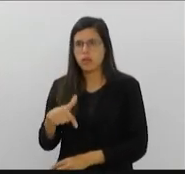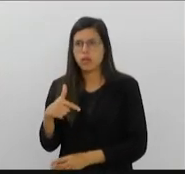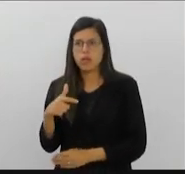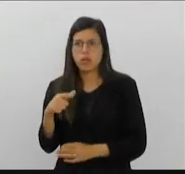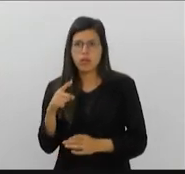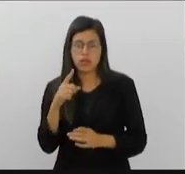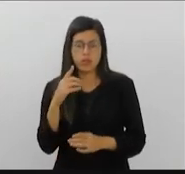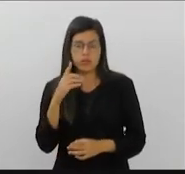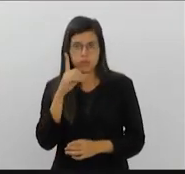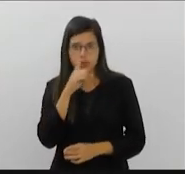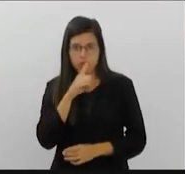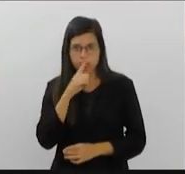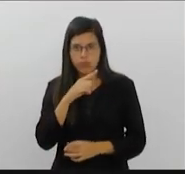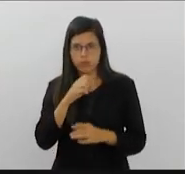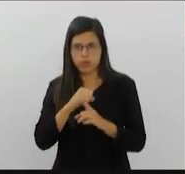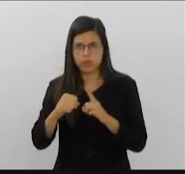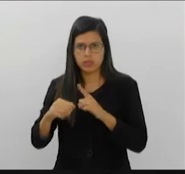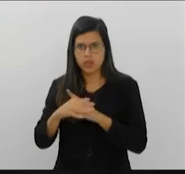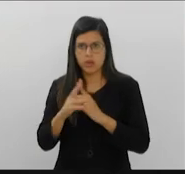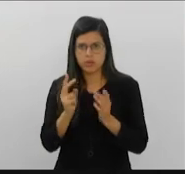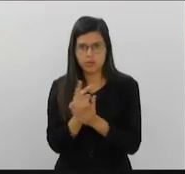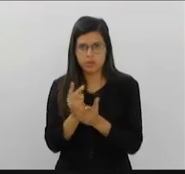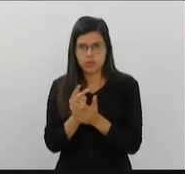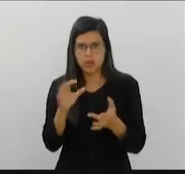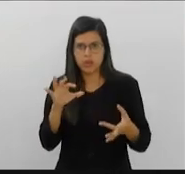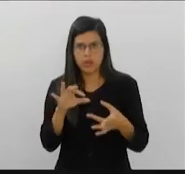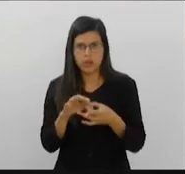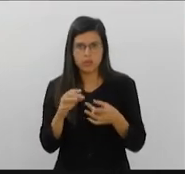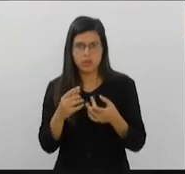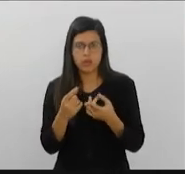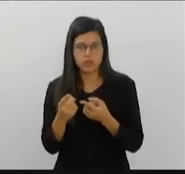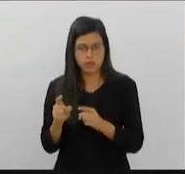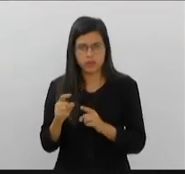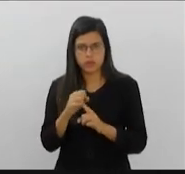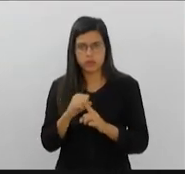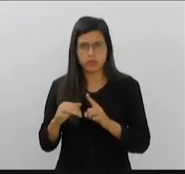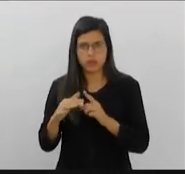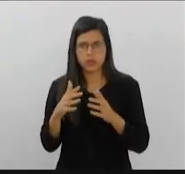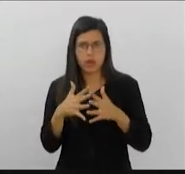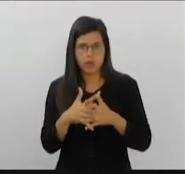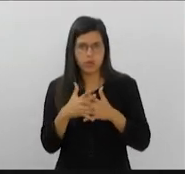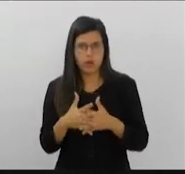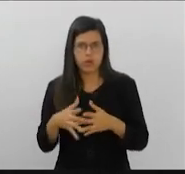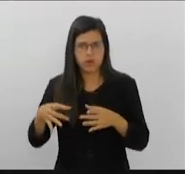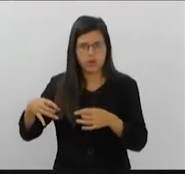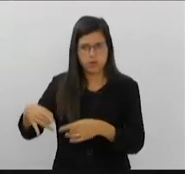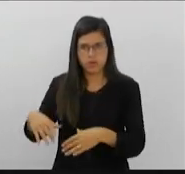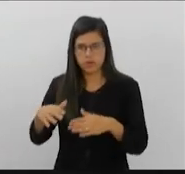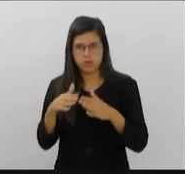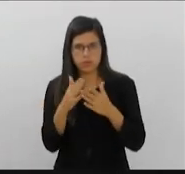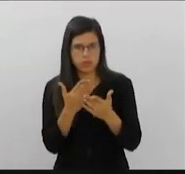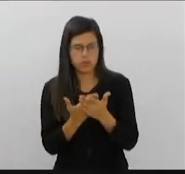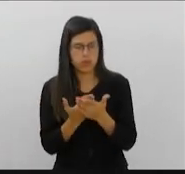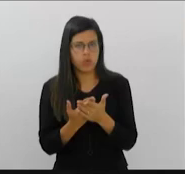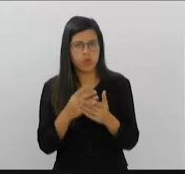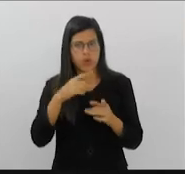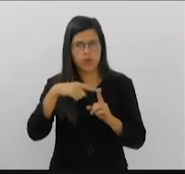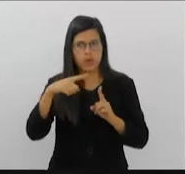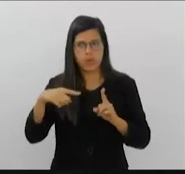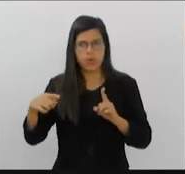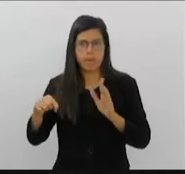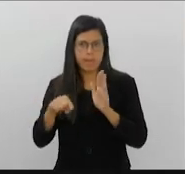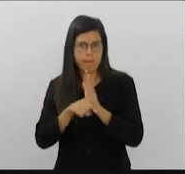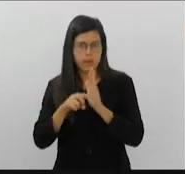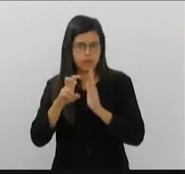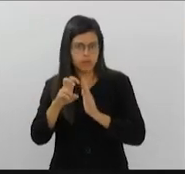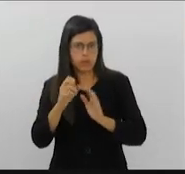elas também estão sempre associadas a desafios sociais complexos, como a própria evasão escolar. Então, na média, menos 5 anos de